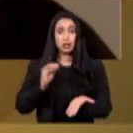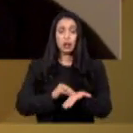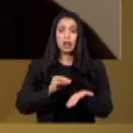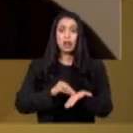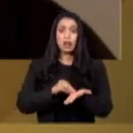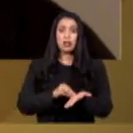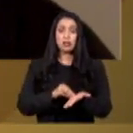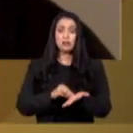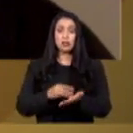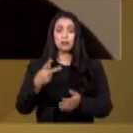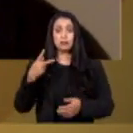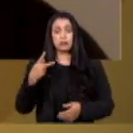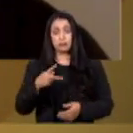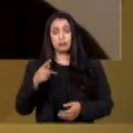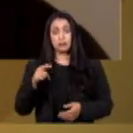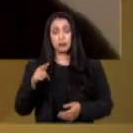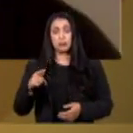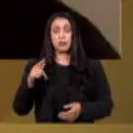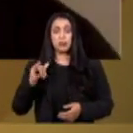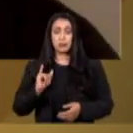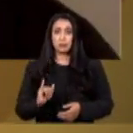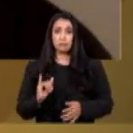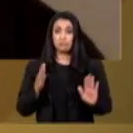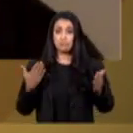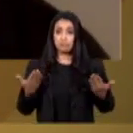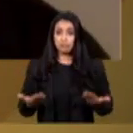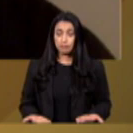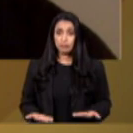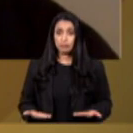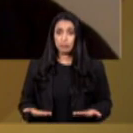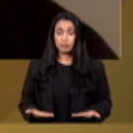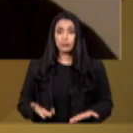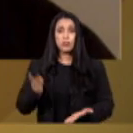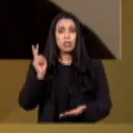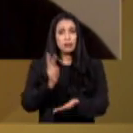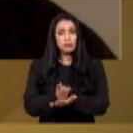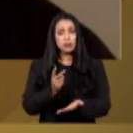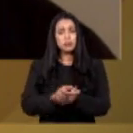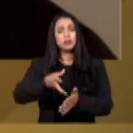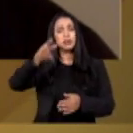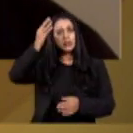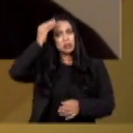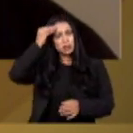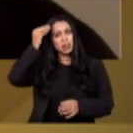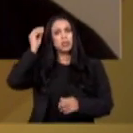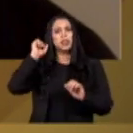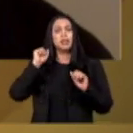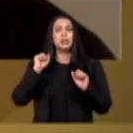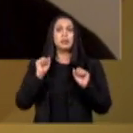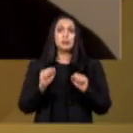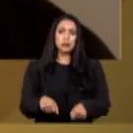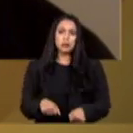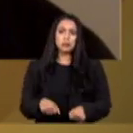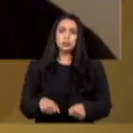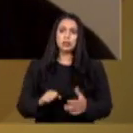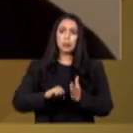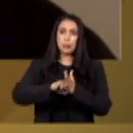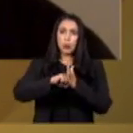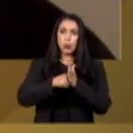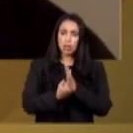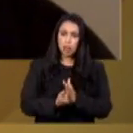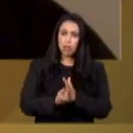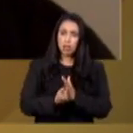a falta de desconto app e a diferença ainda que se entenda com a possibilidade de um pouquinho de pense